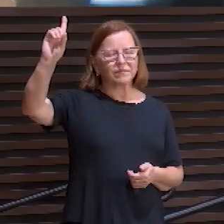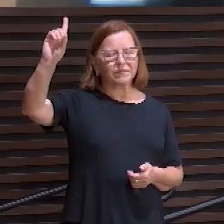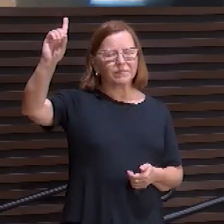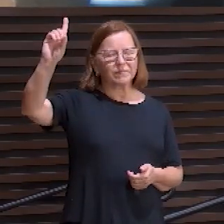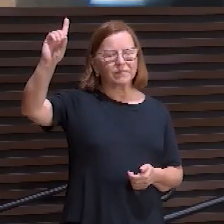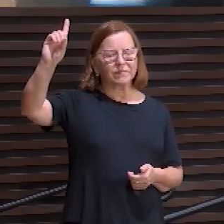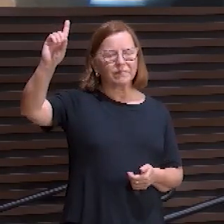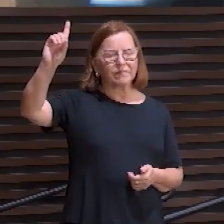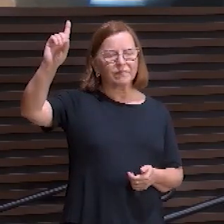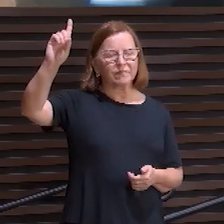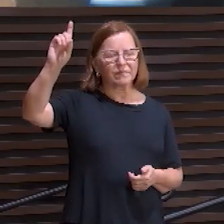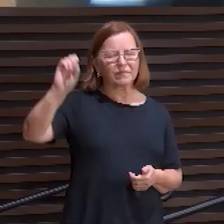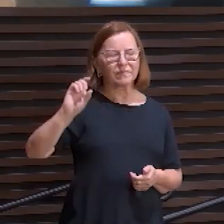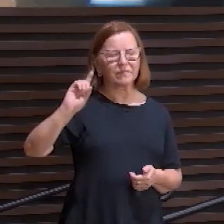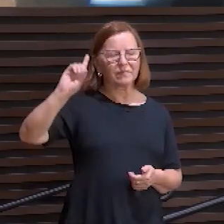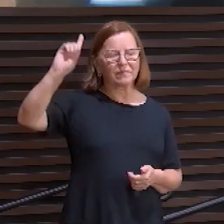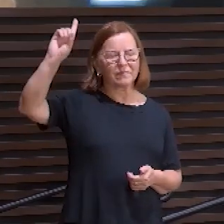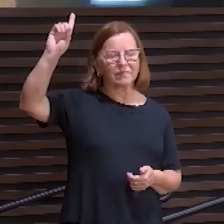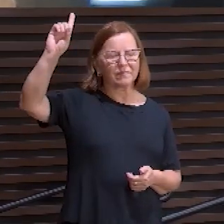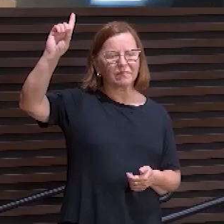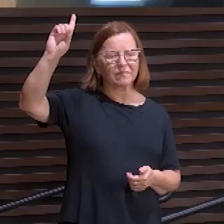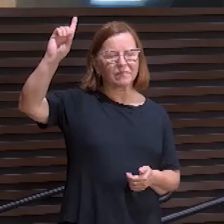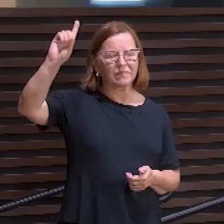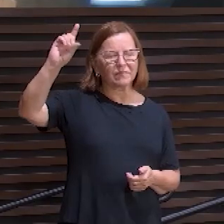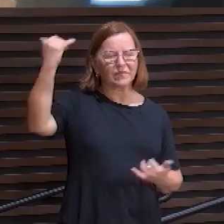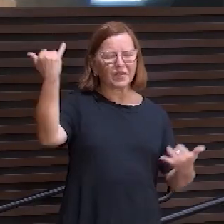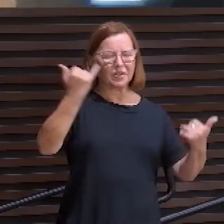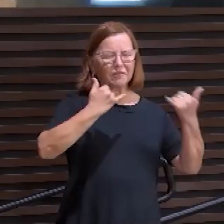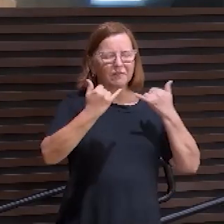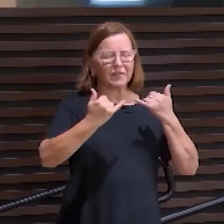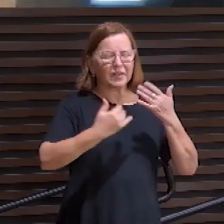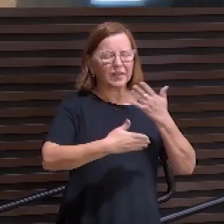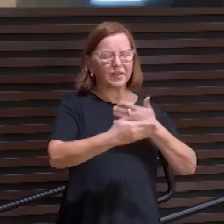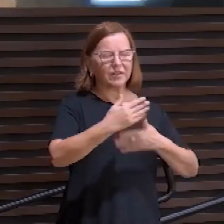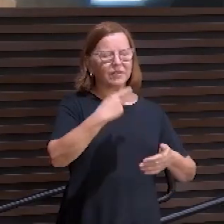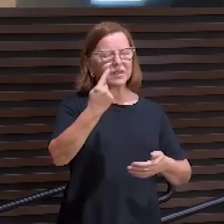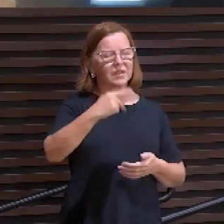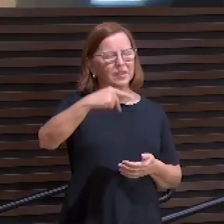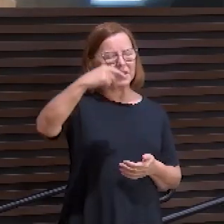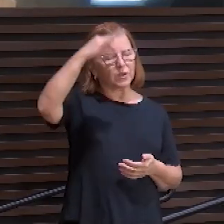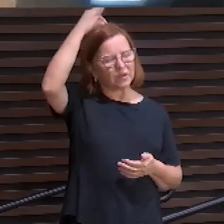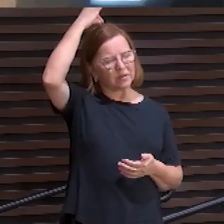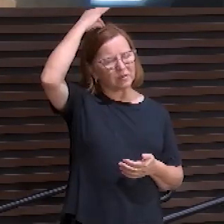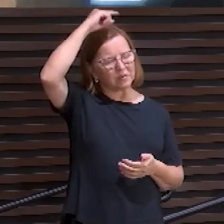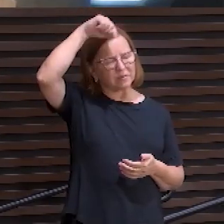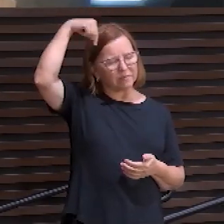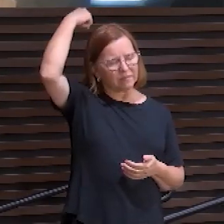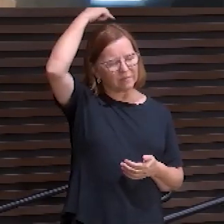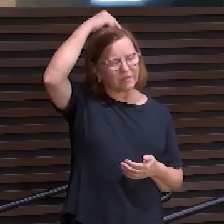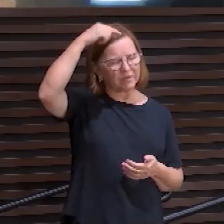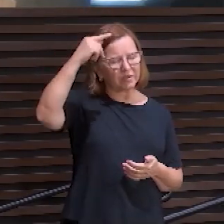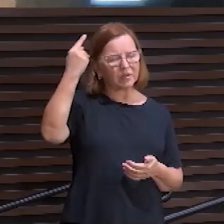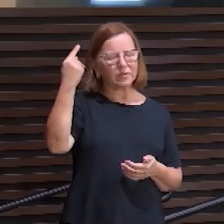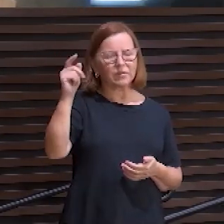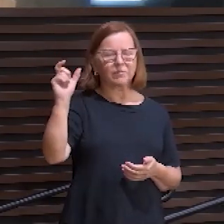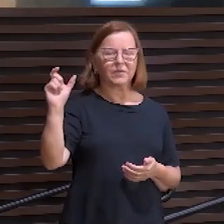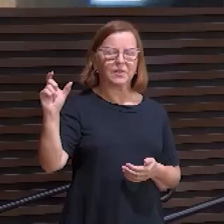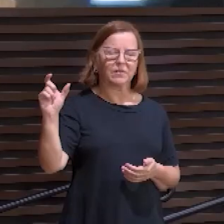és Tu quem falas por meio do Teu Espírito Santo, da Tua